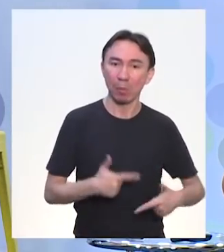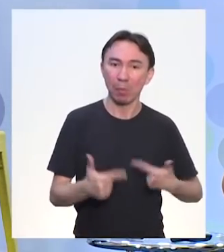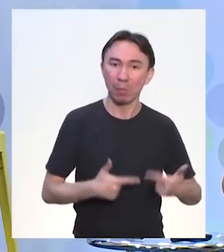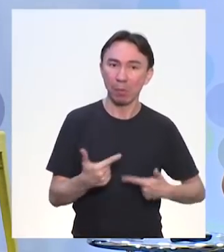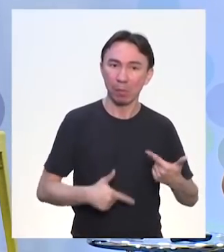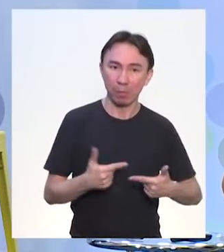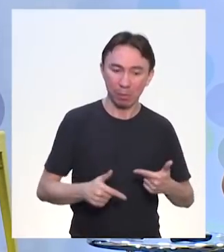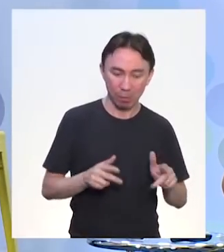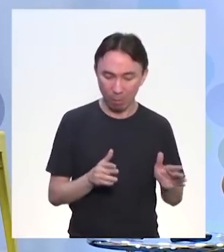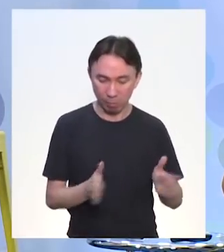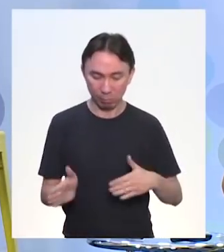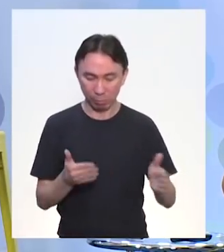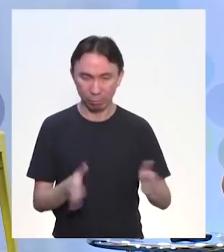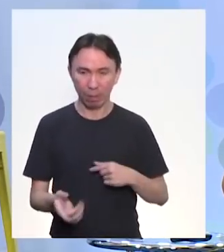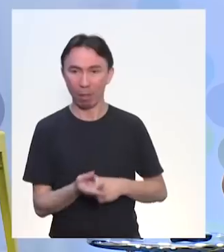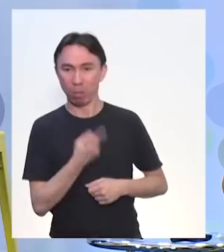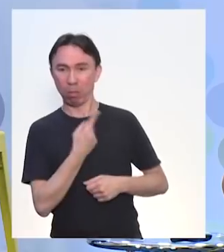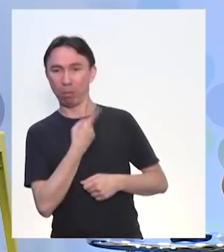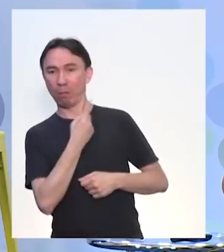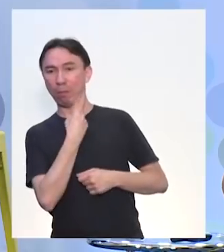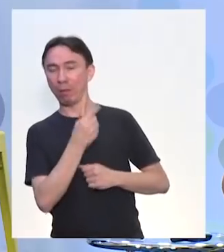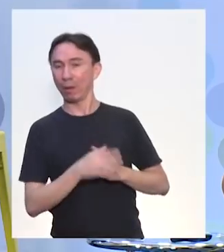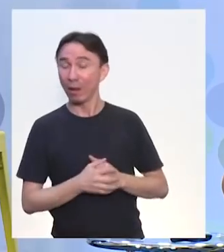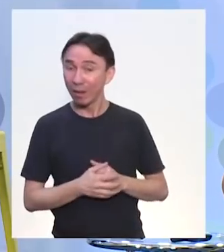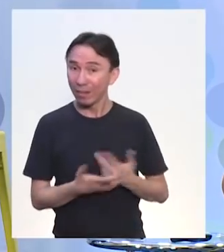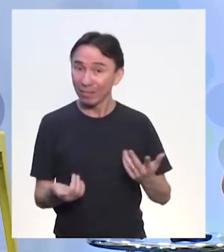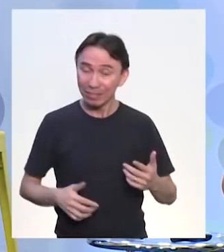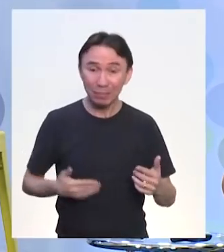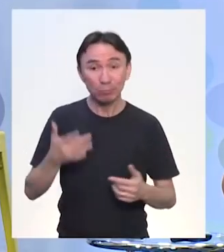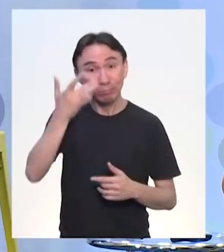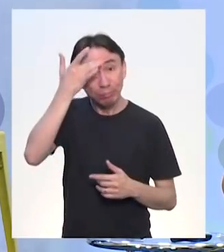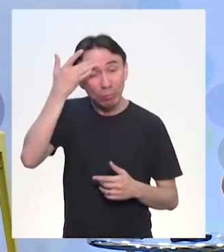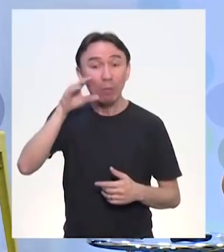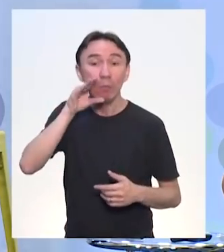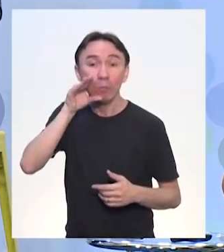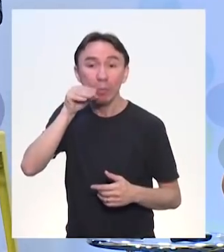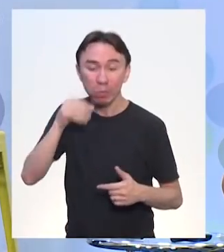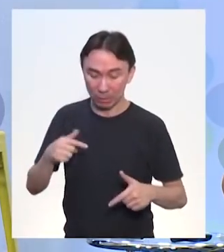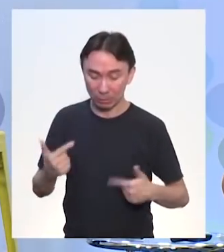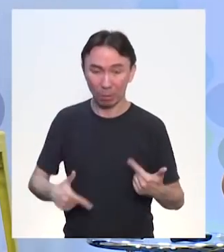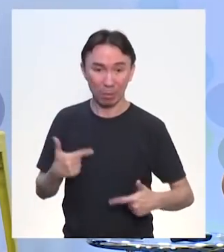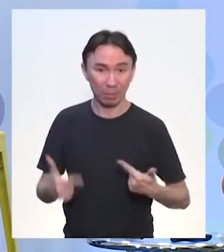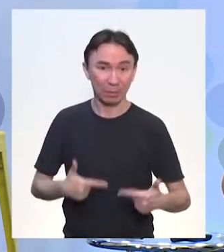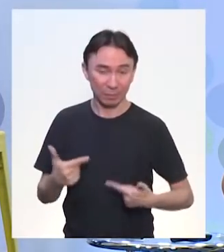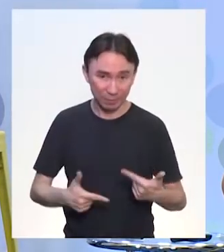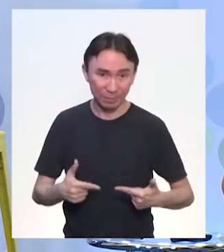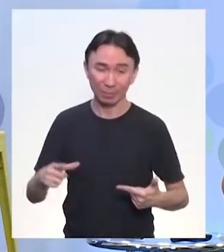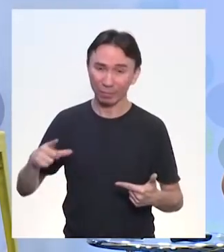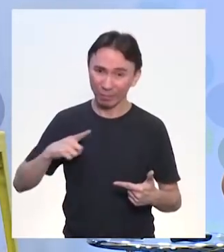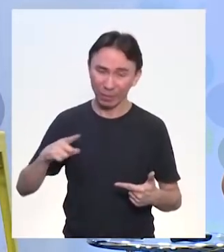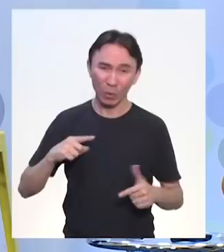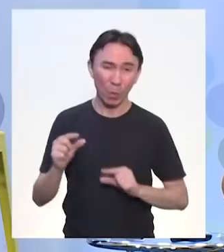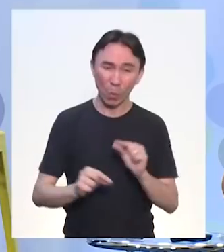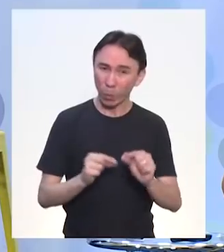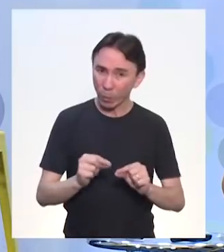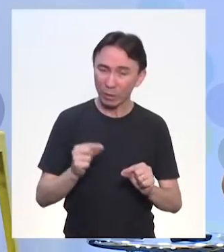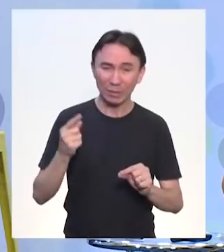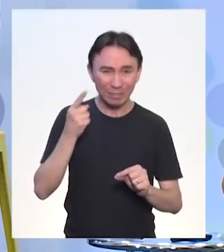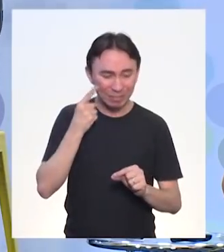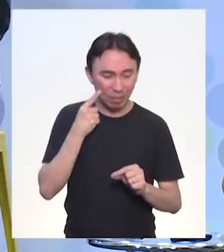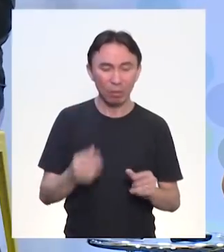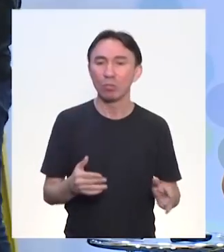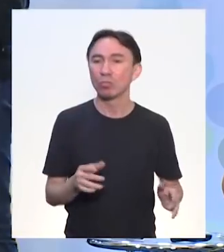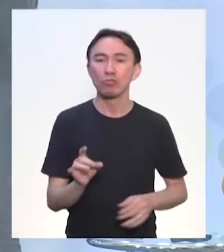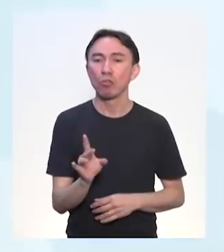o trabalhador acaba se colocando numa condição extremamente descartável no processo